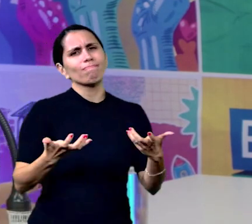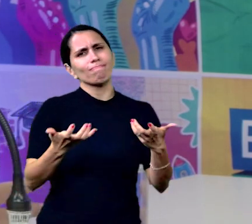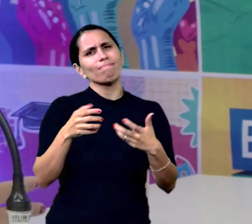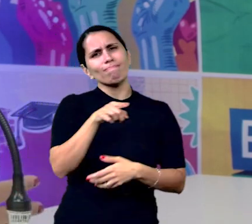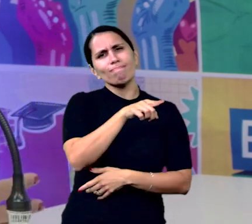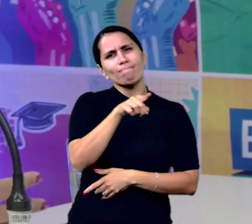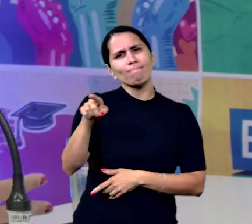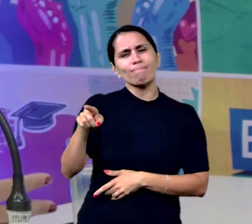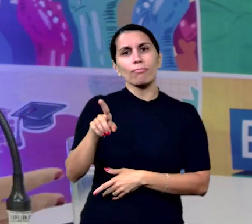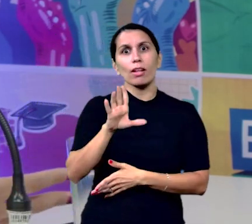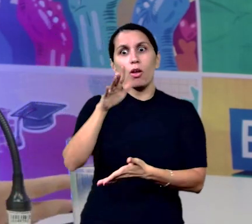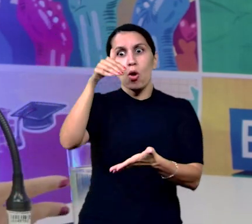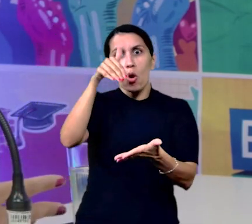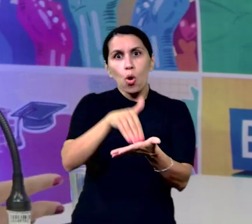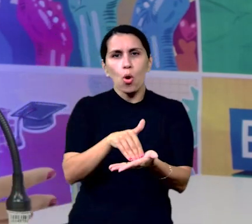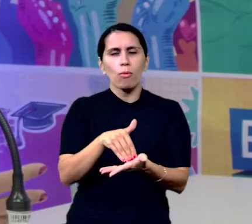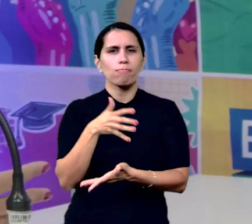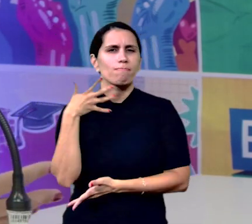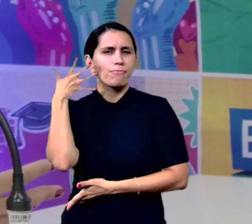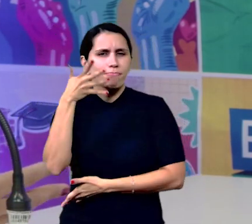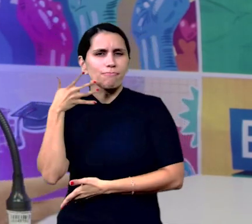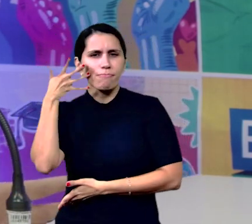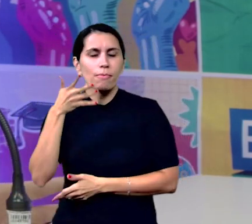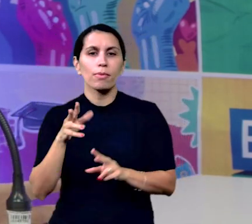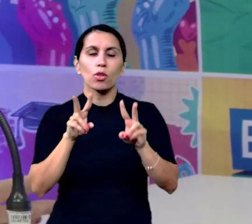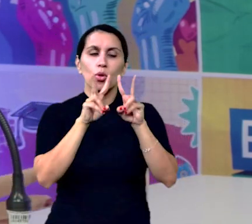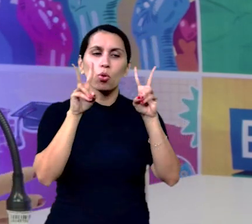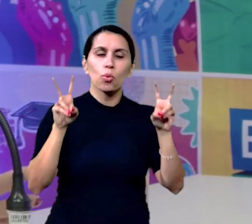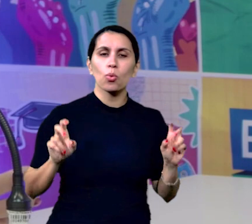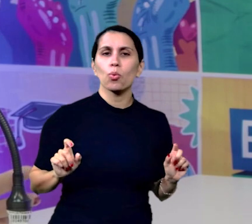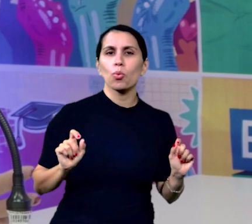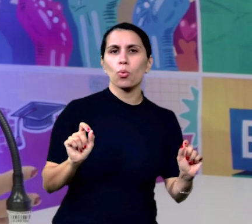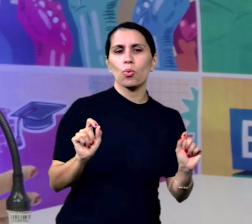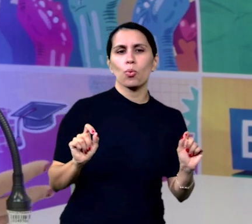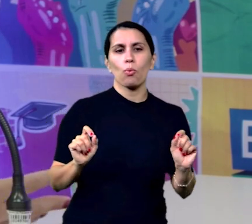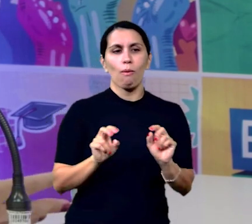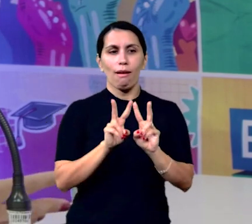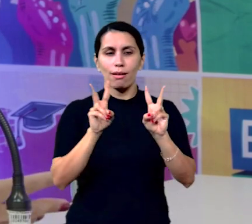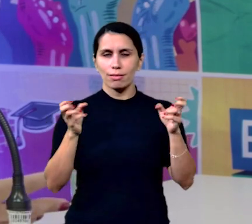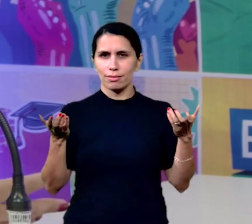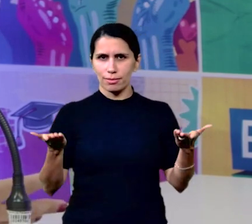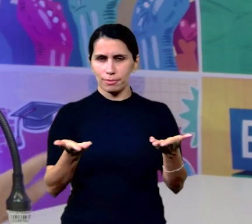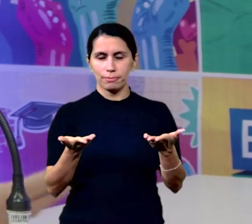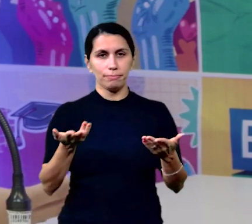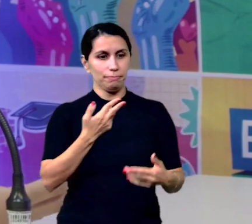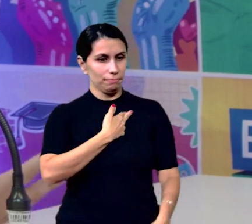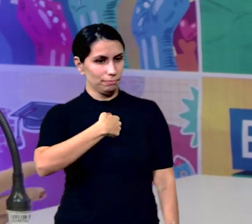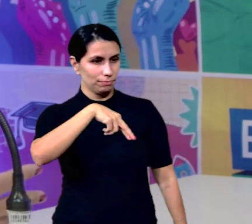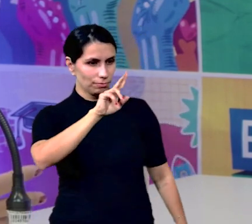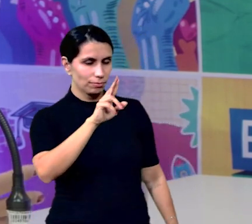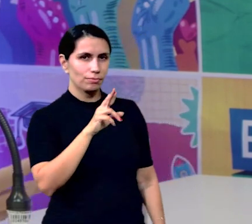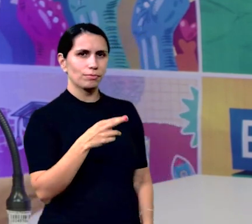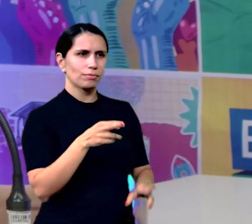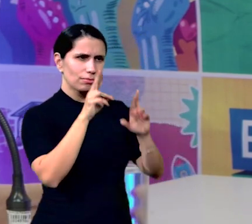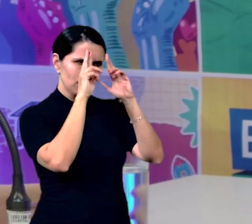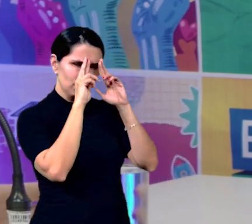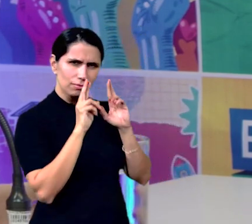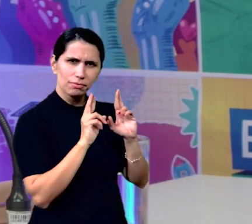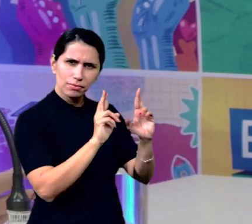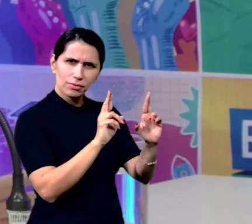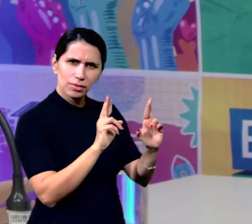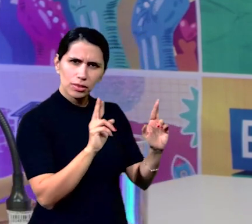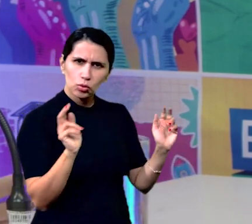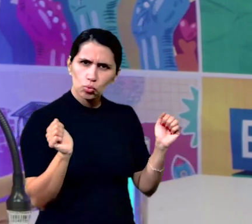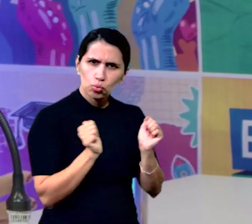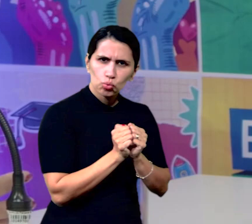você, desse uma última palavra, um panorama geral sobre, esse tema, né, religião e respeito andam